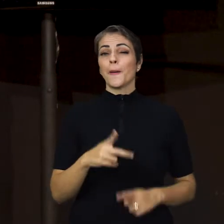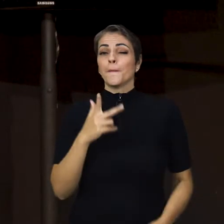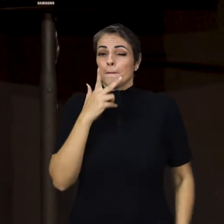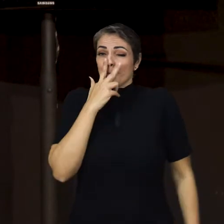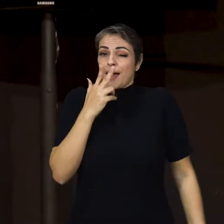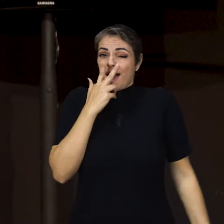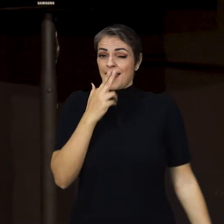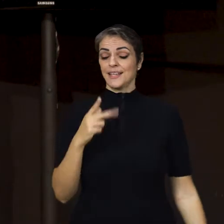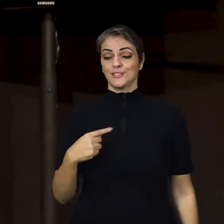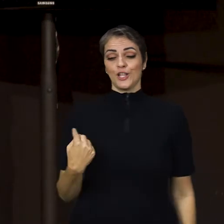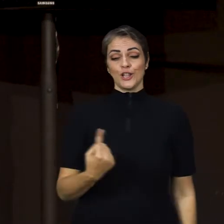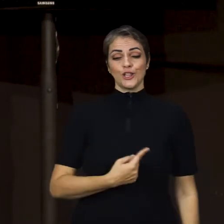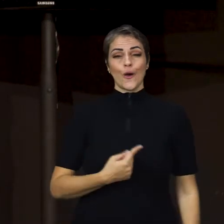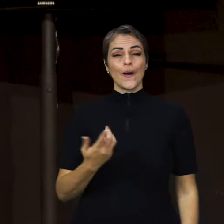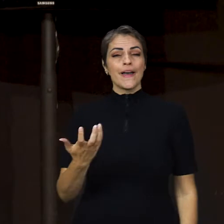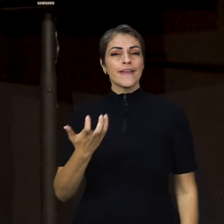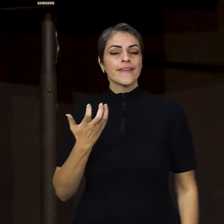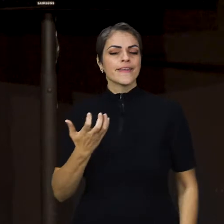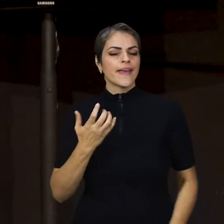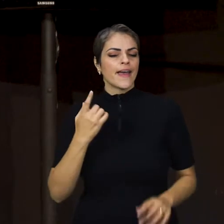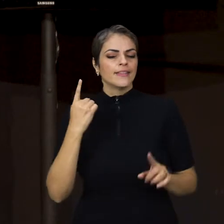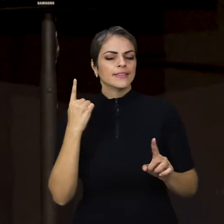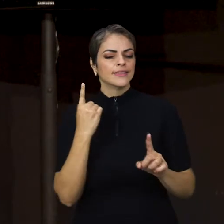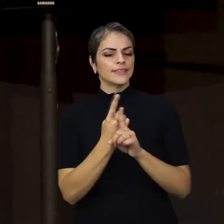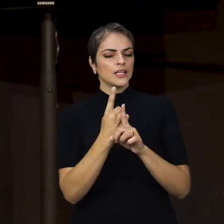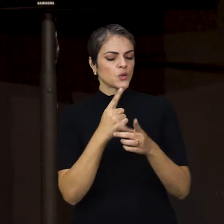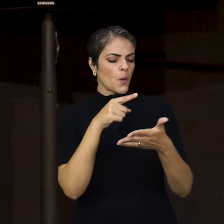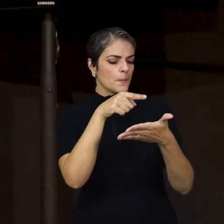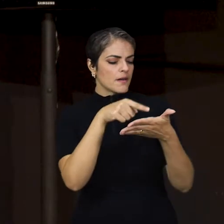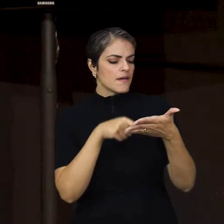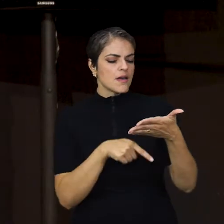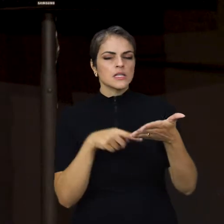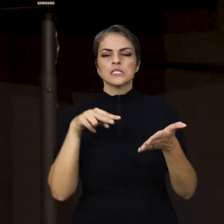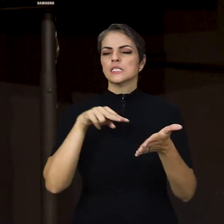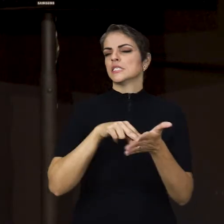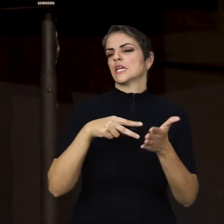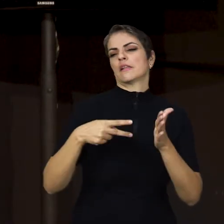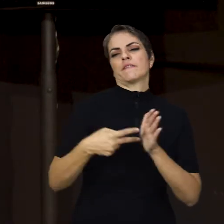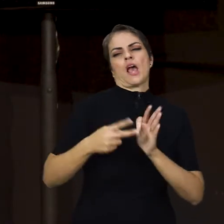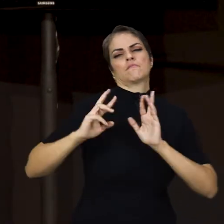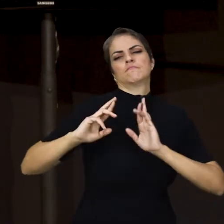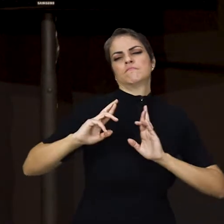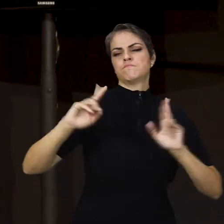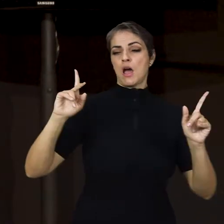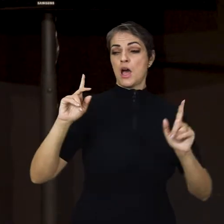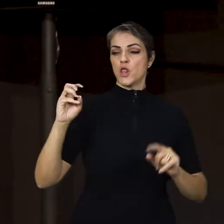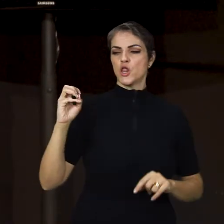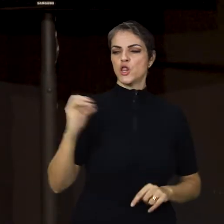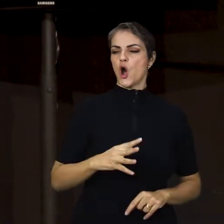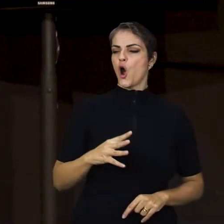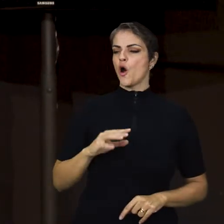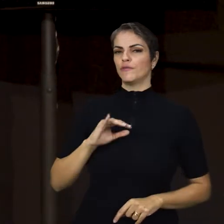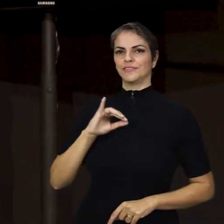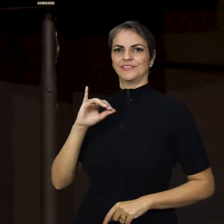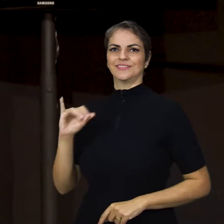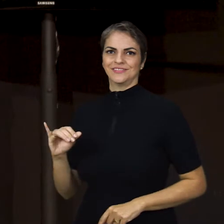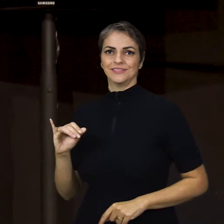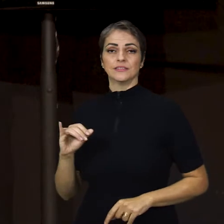buscar conteúdos, não conteúdos novos, mas significados novos para os conteúdos que já estão